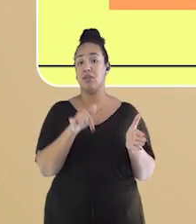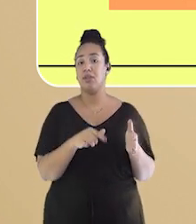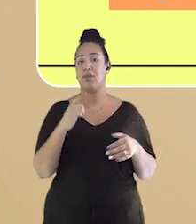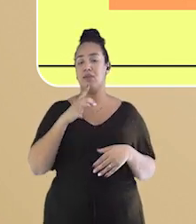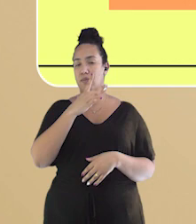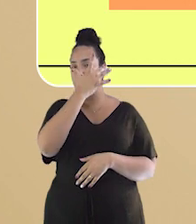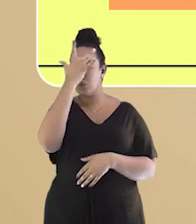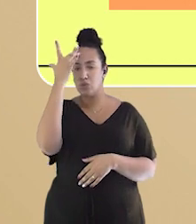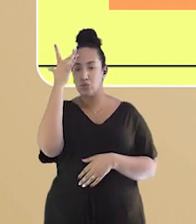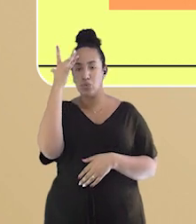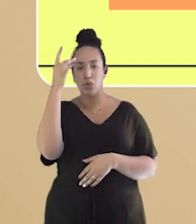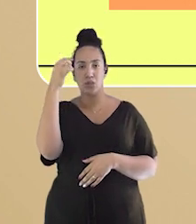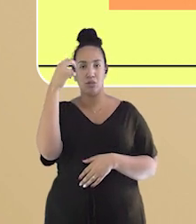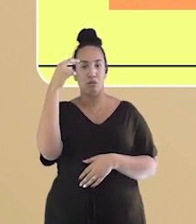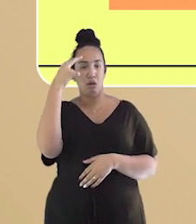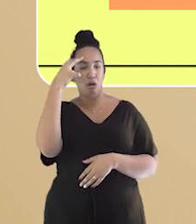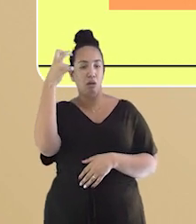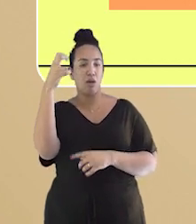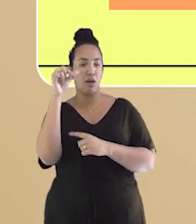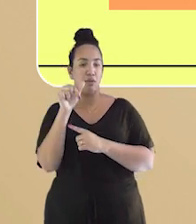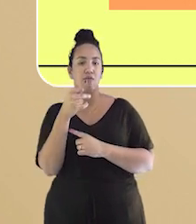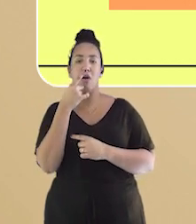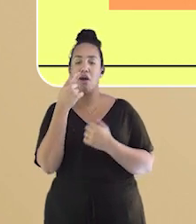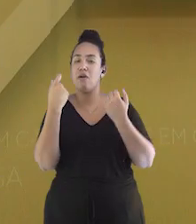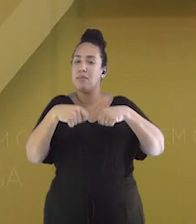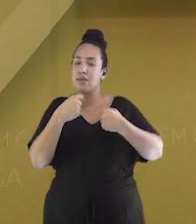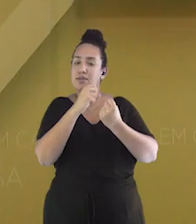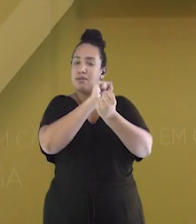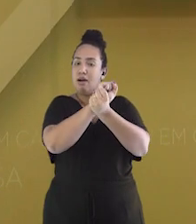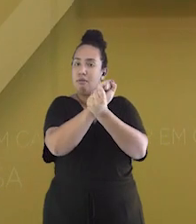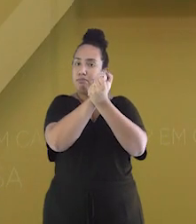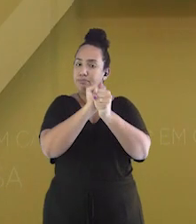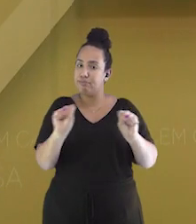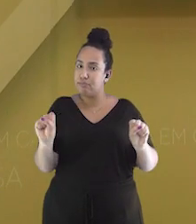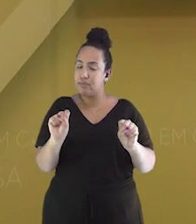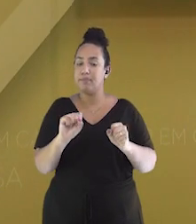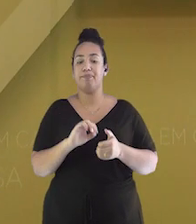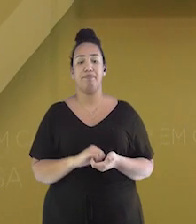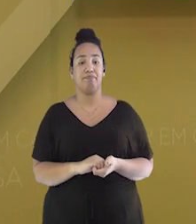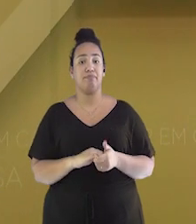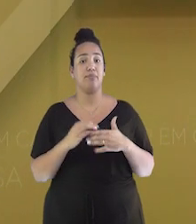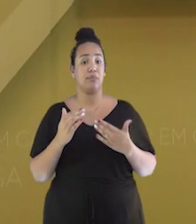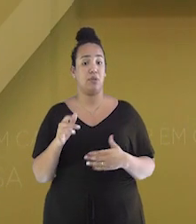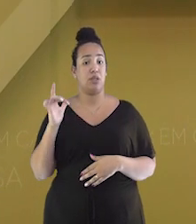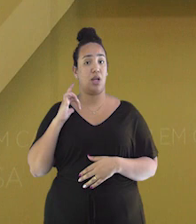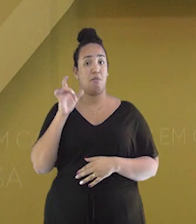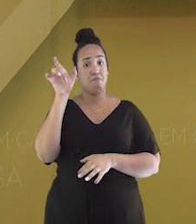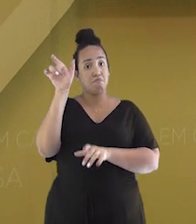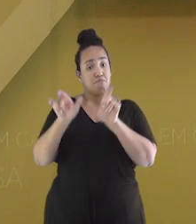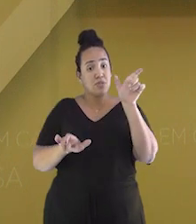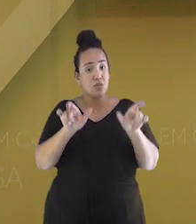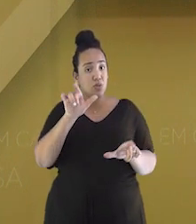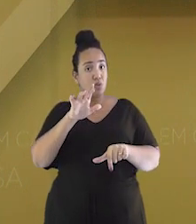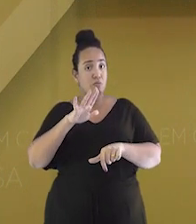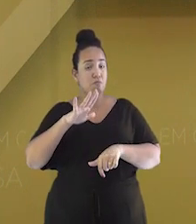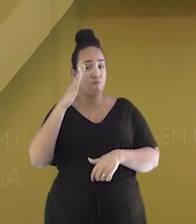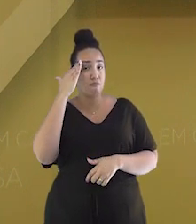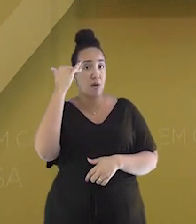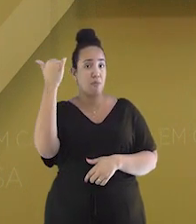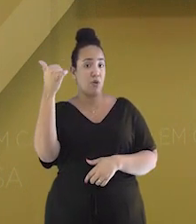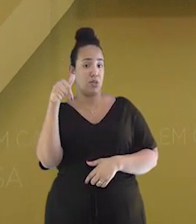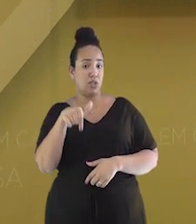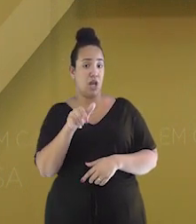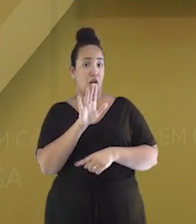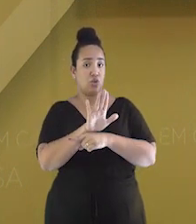passam a defender abertamente o fim da escravidão. Entre as personalidades de destaque que atuaram pelo fim da escravidão